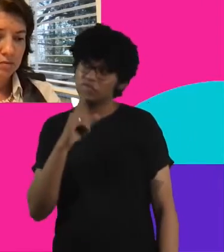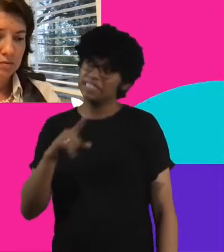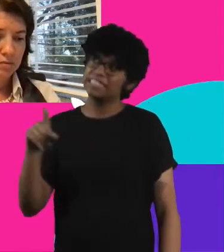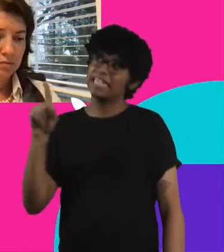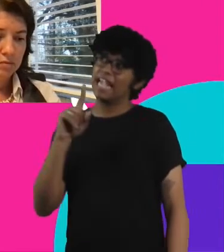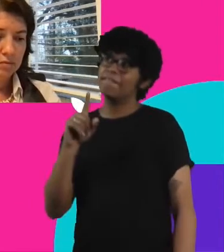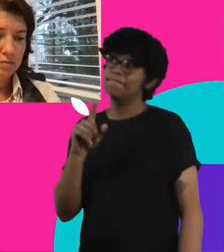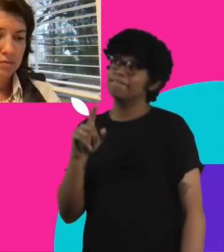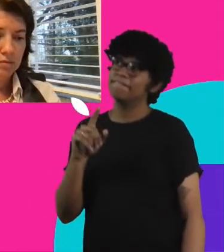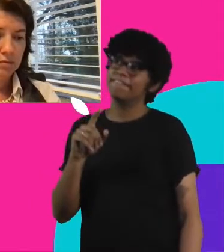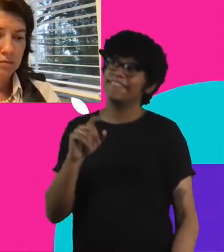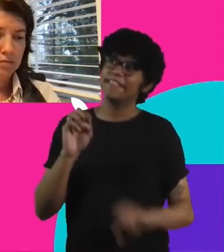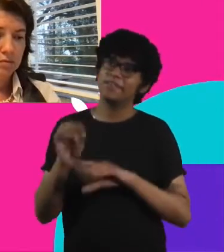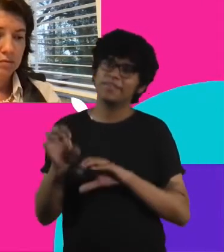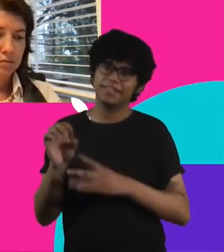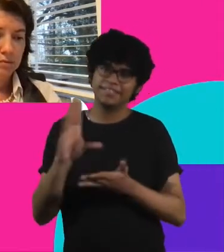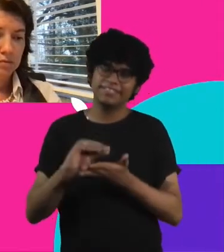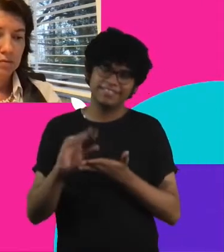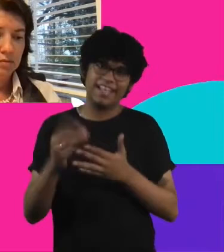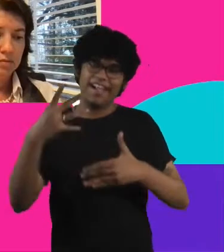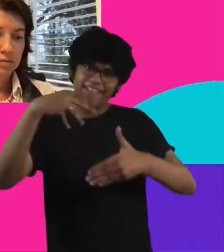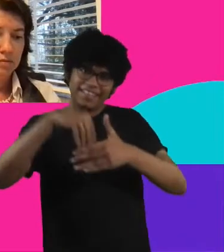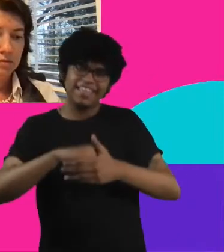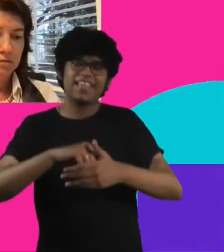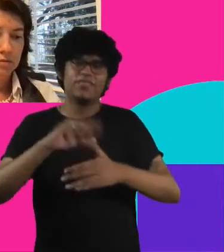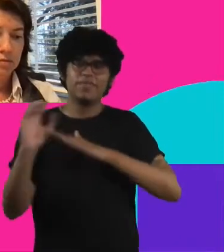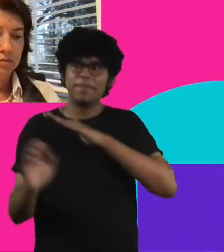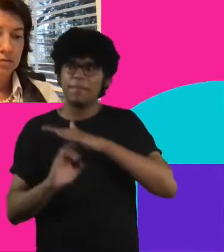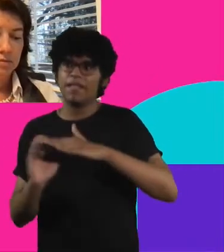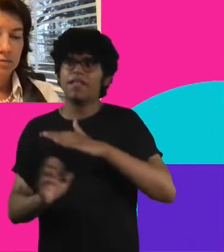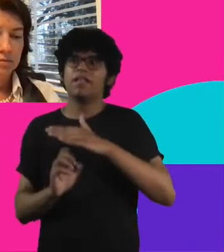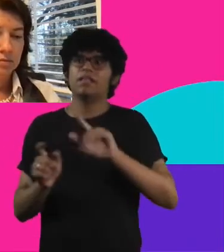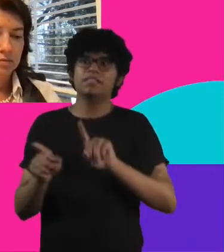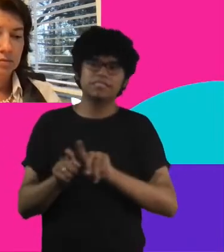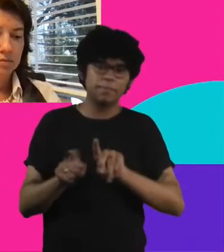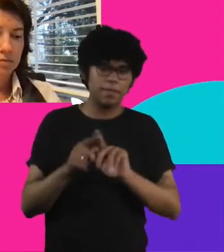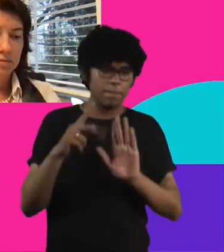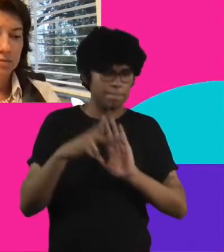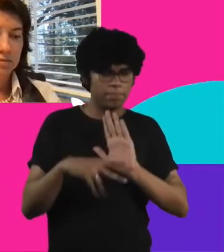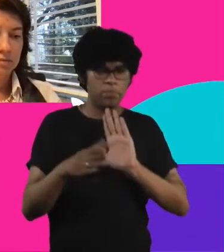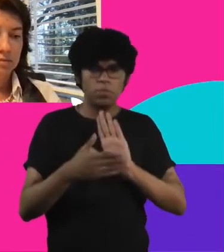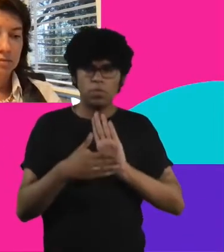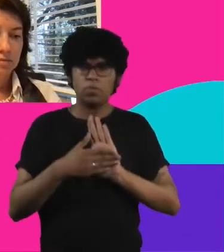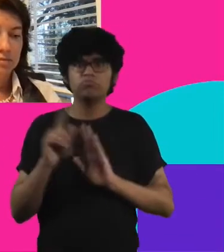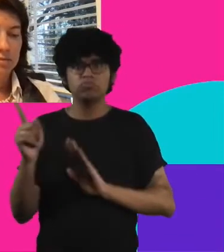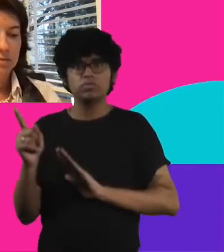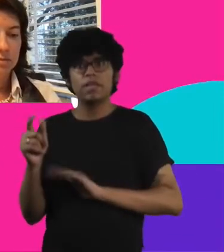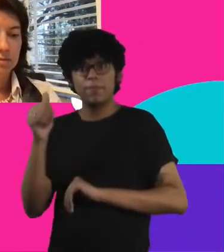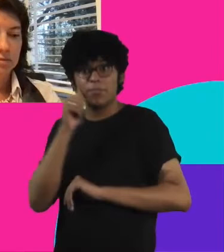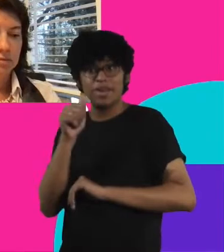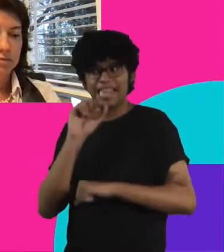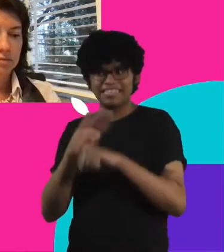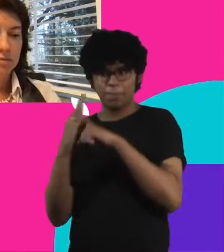estão levando a educação em dados, tanto para dentro da ENDE, do grupo inteiro, quanto para os programas que vocês apoiam, como Mulheres do Bairro,